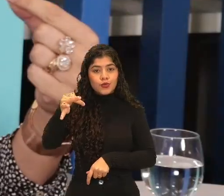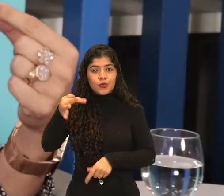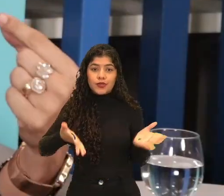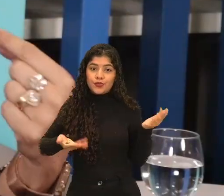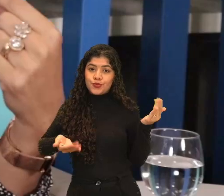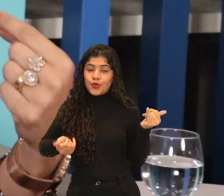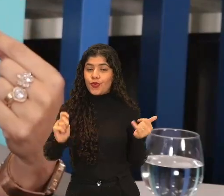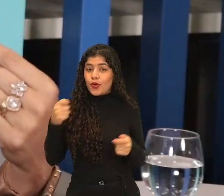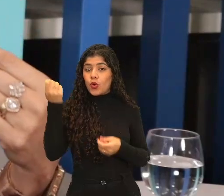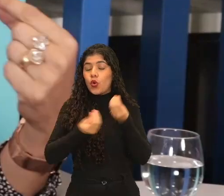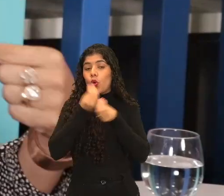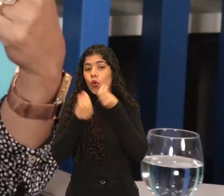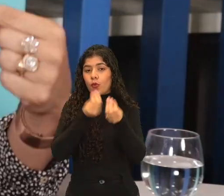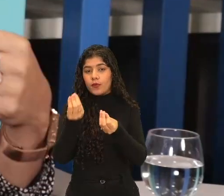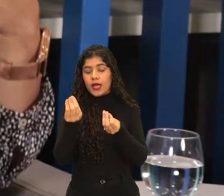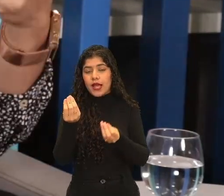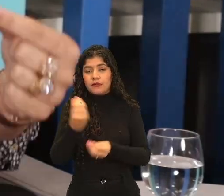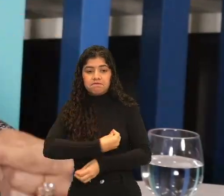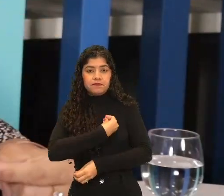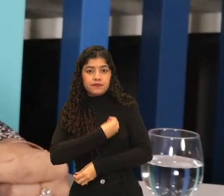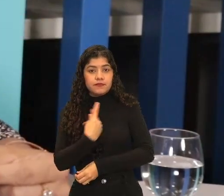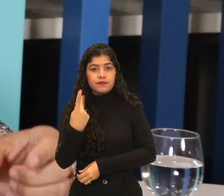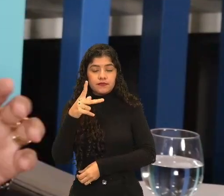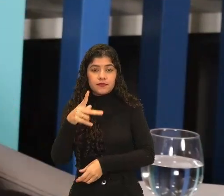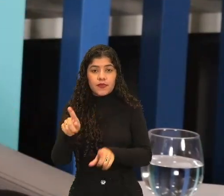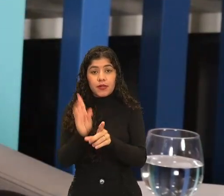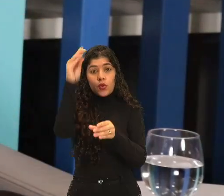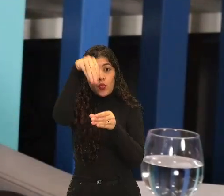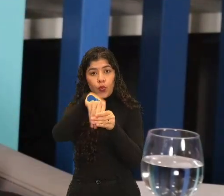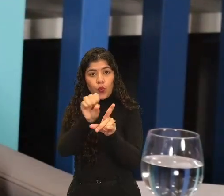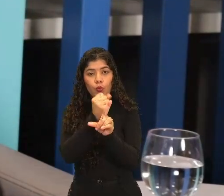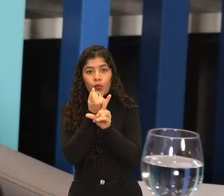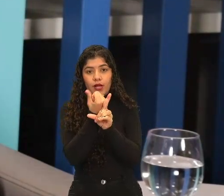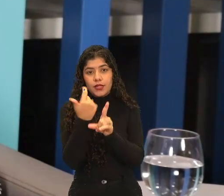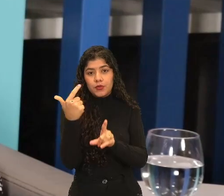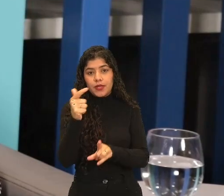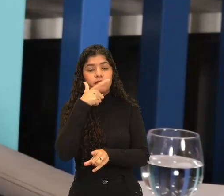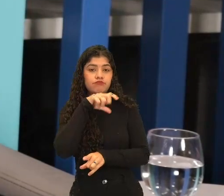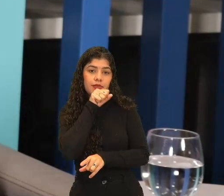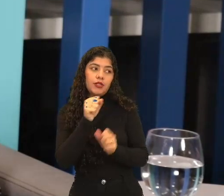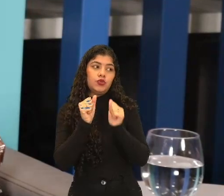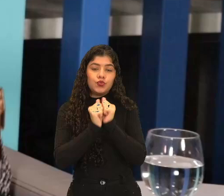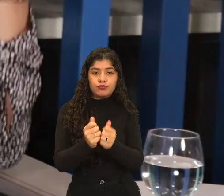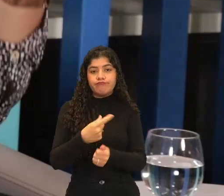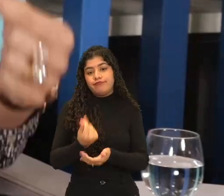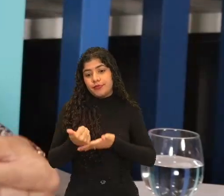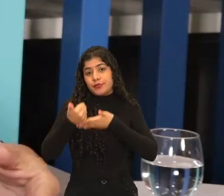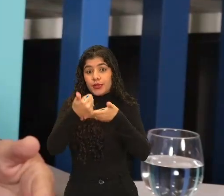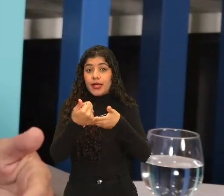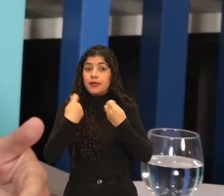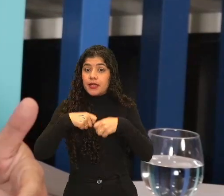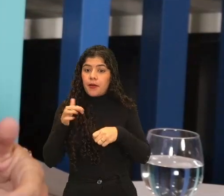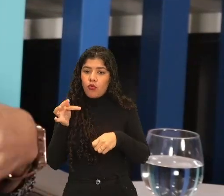adulto. Como vai ser, né, esse jovem, esse adulto na sociedade quando não tiver mais os seus pais aqui? Então, é pensar para o